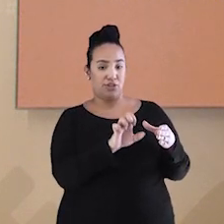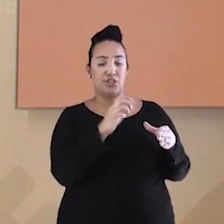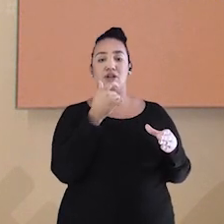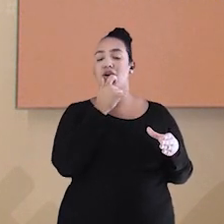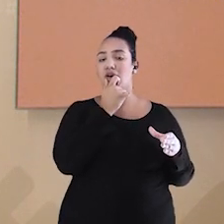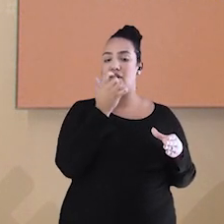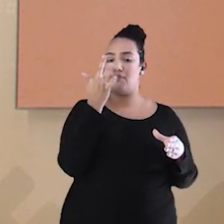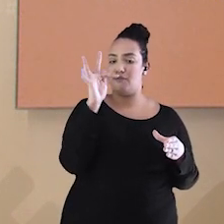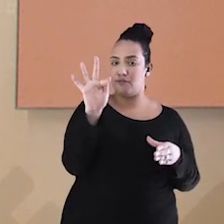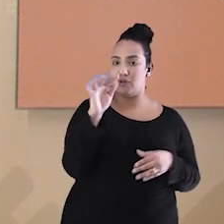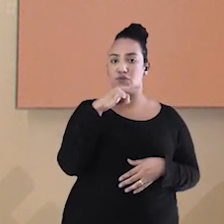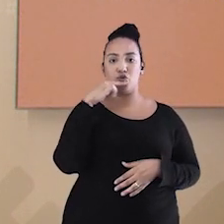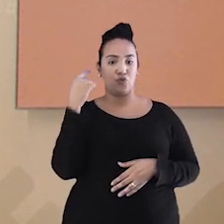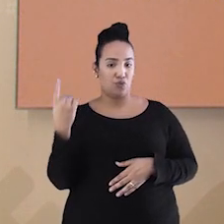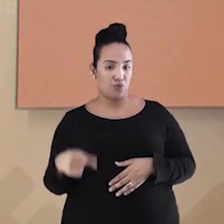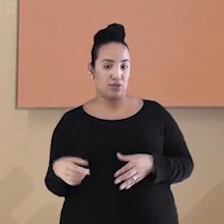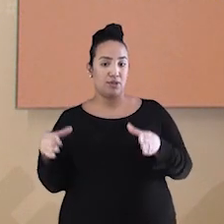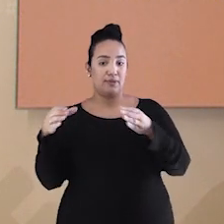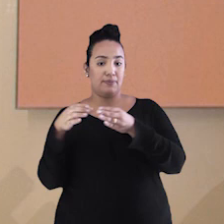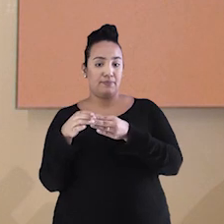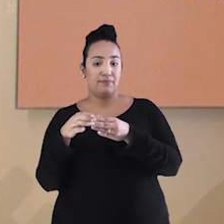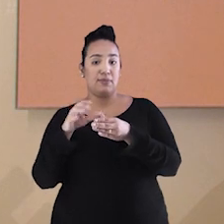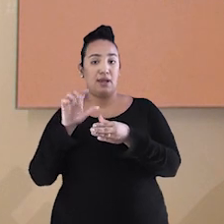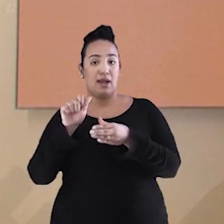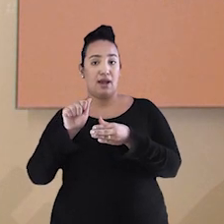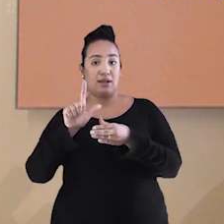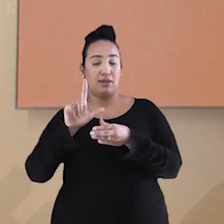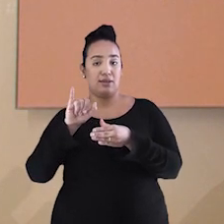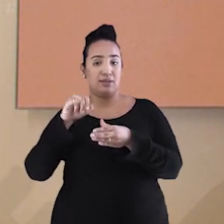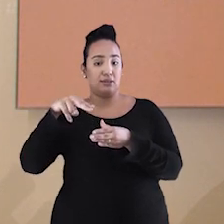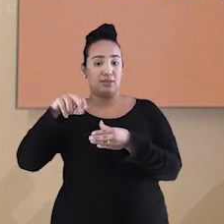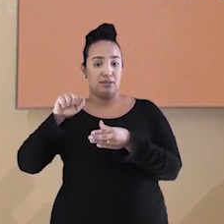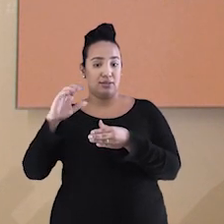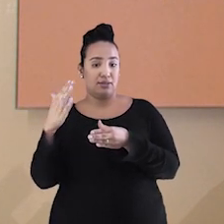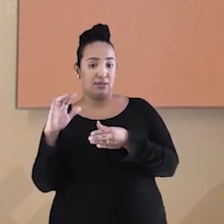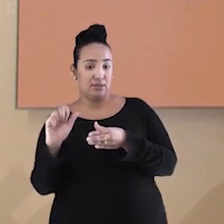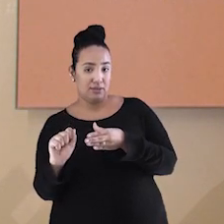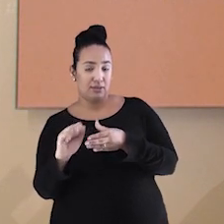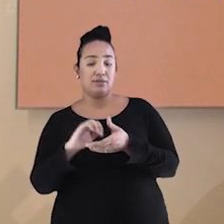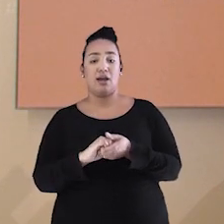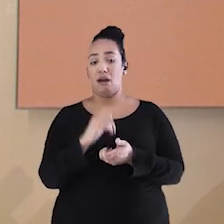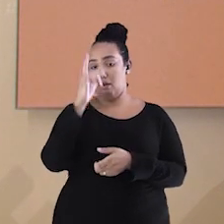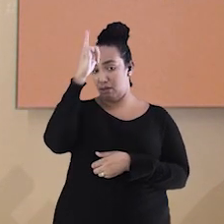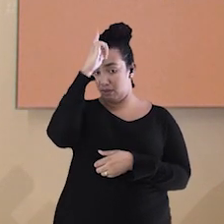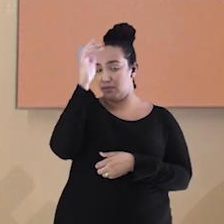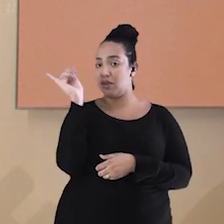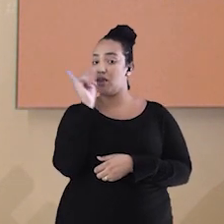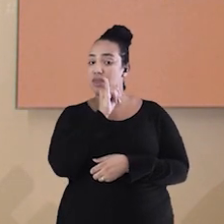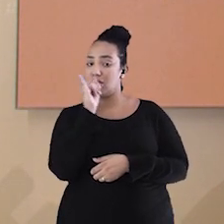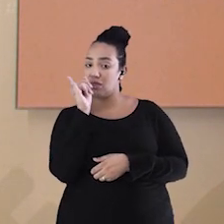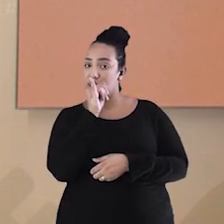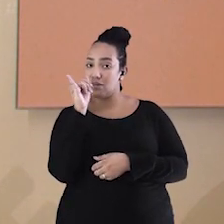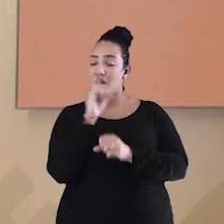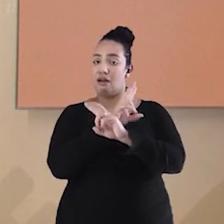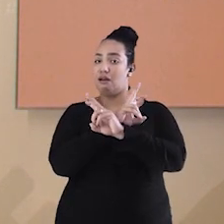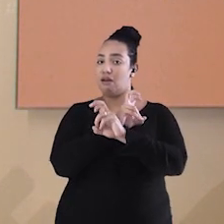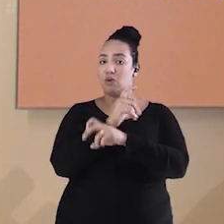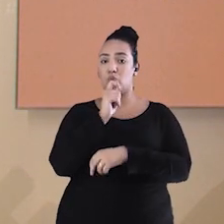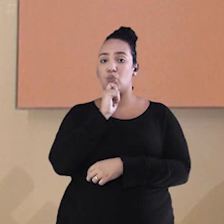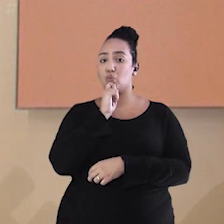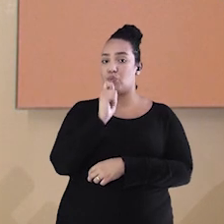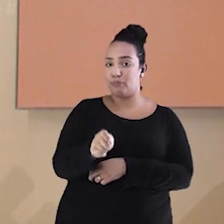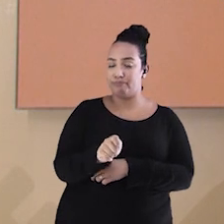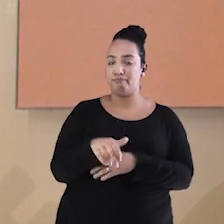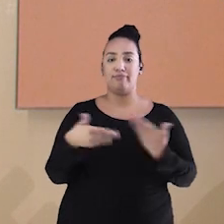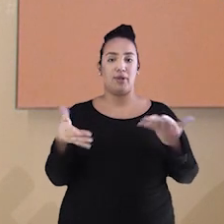Rússia, e a Tríplice Aliança, com Alemanha, Império Austro-Húngaro e Itália. Preparem a armadura e ajustem